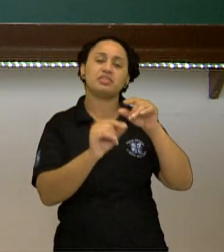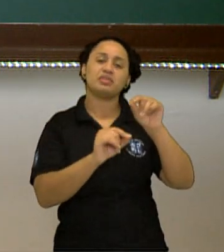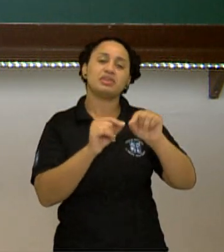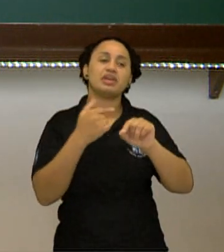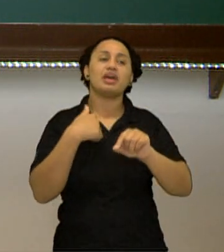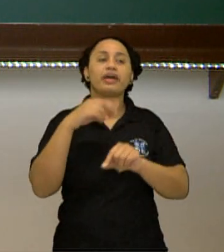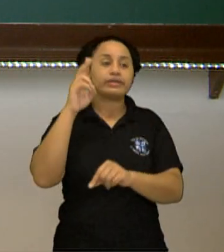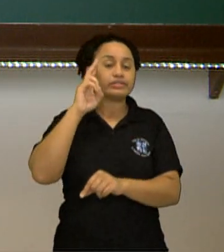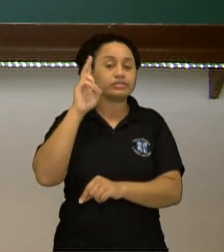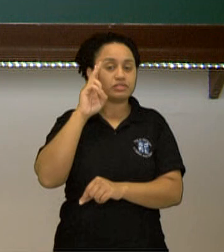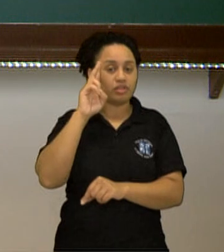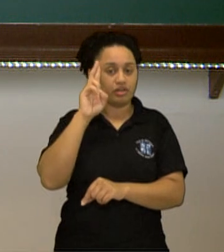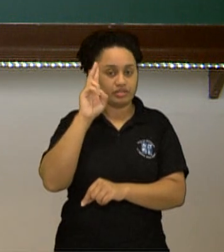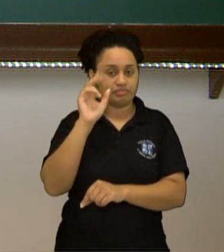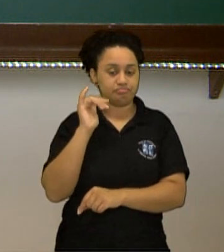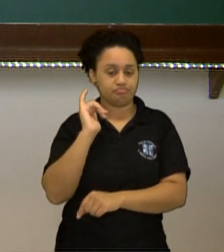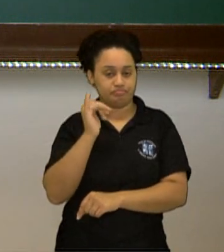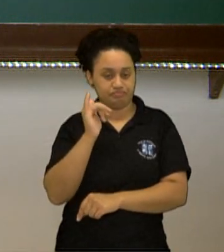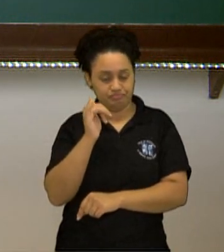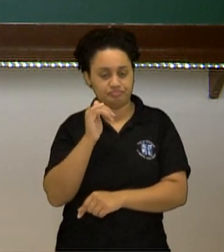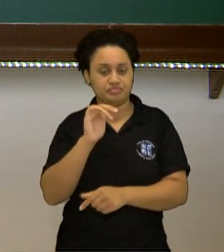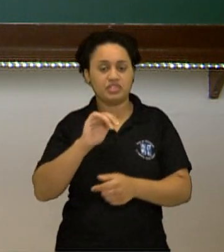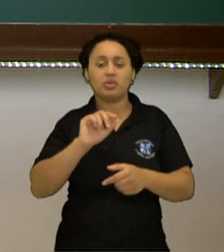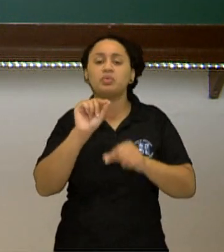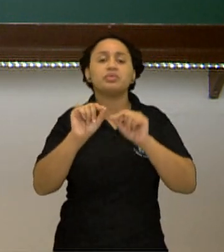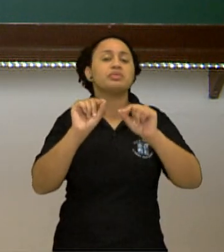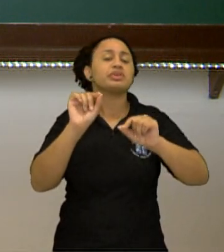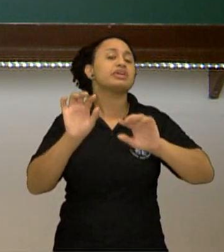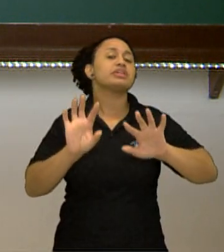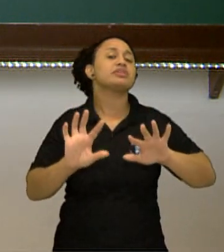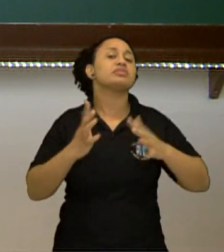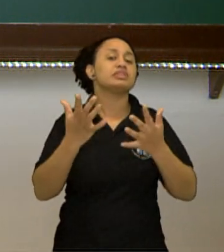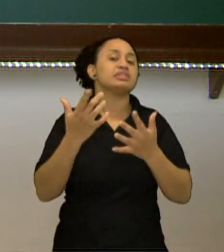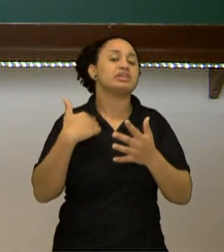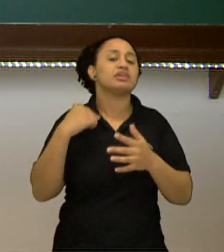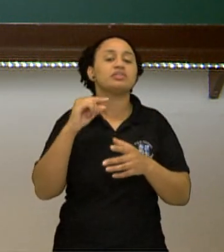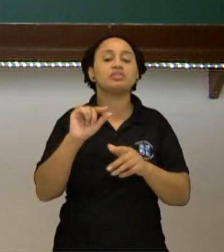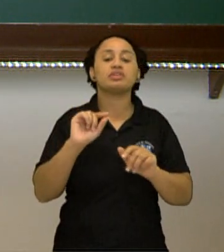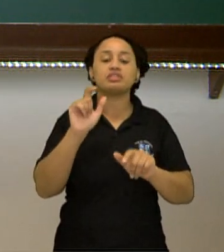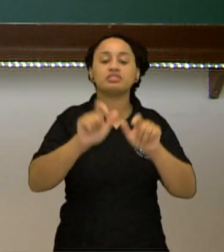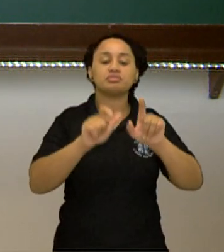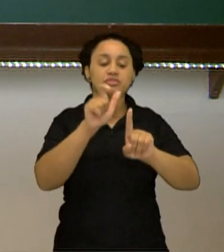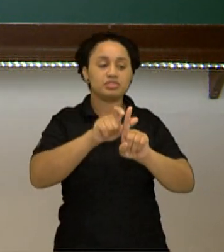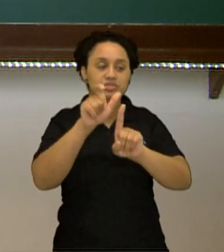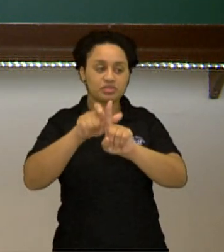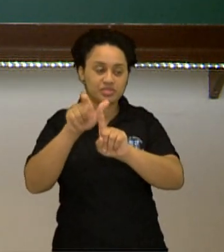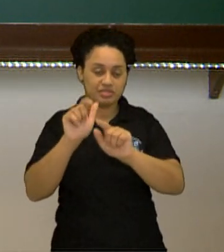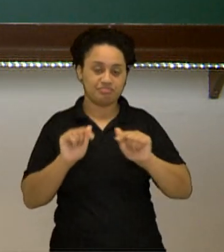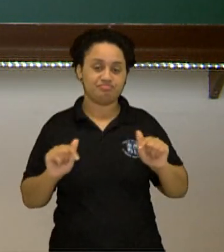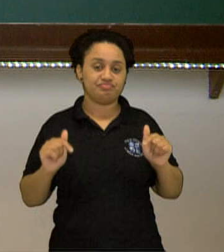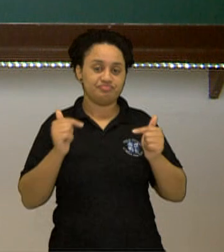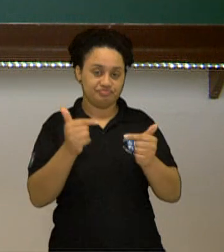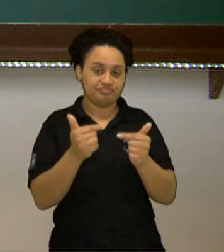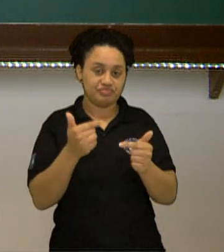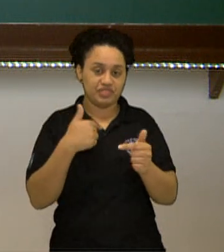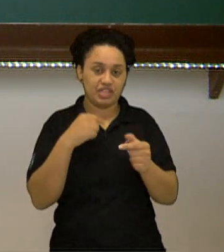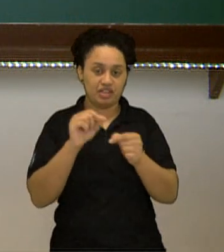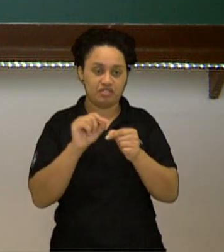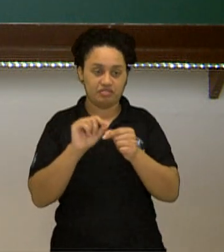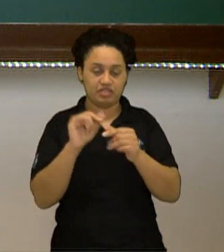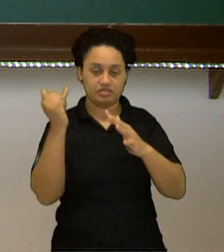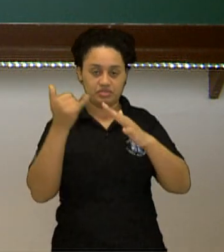eu quero dizer história, é sobre o que está contando. As ações das personagens fazem o